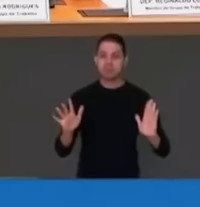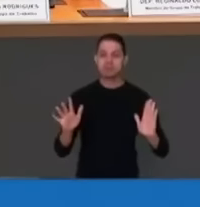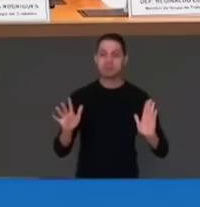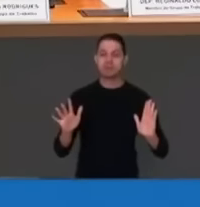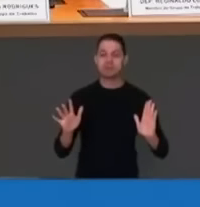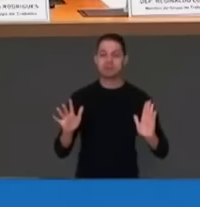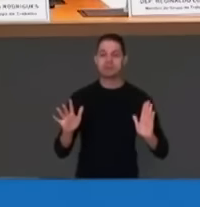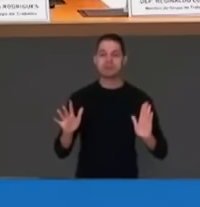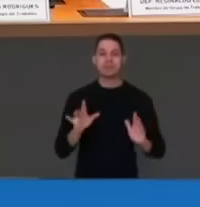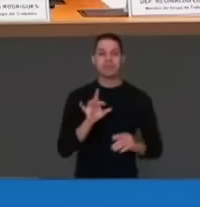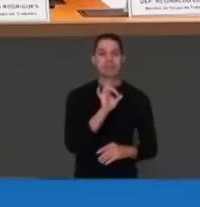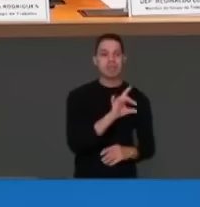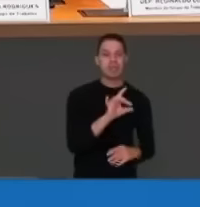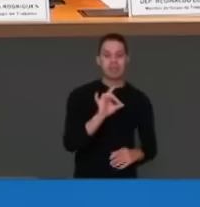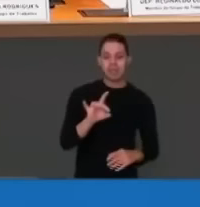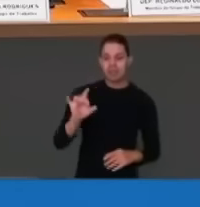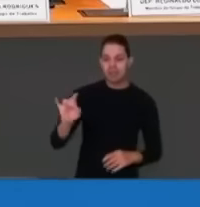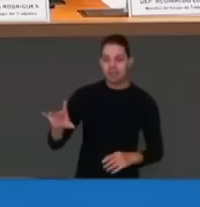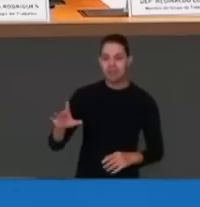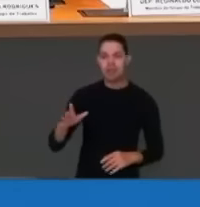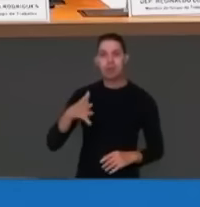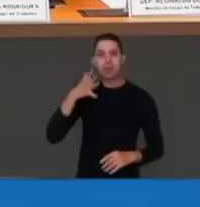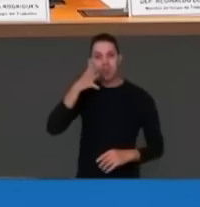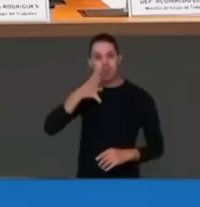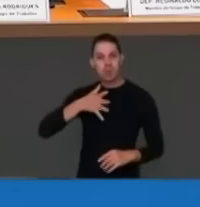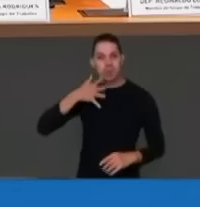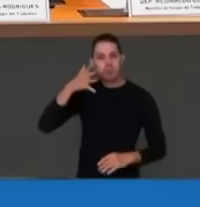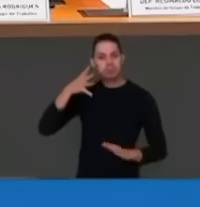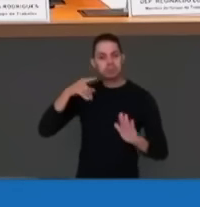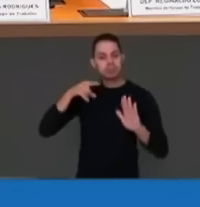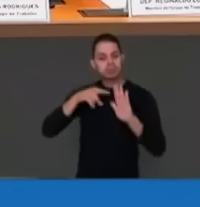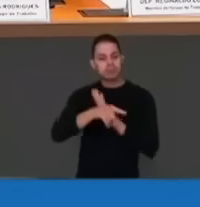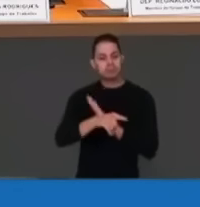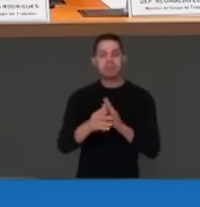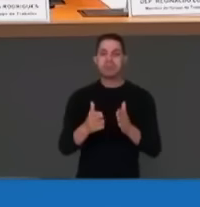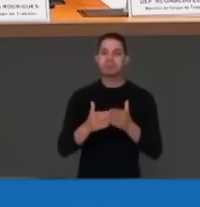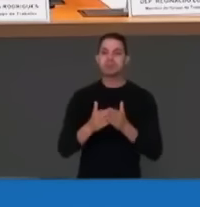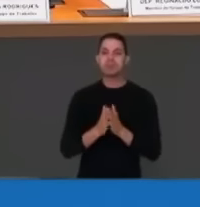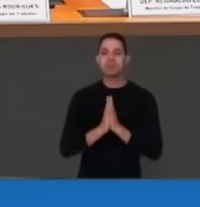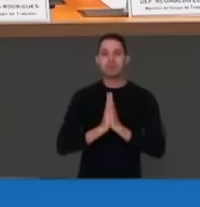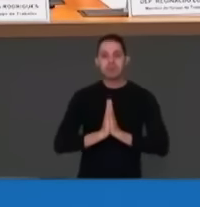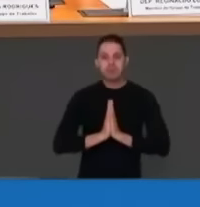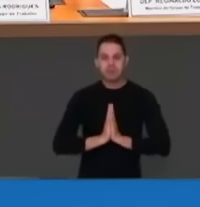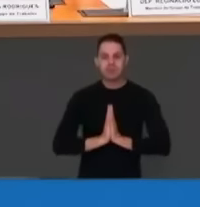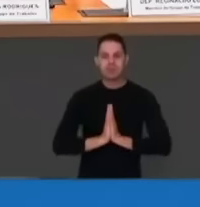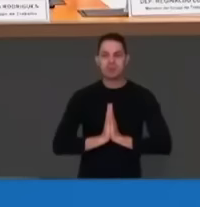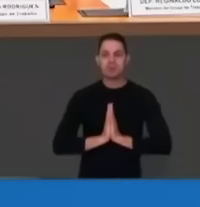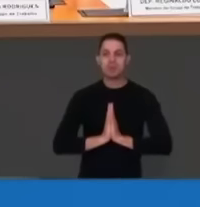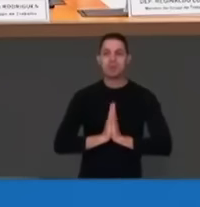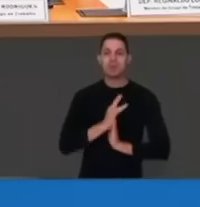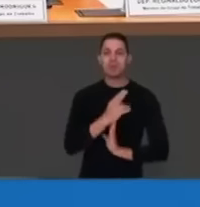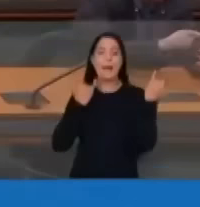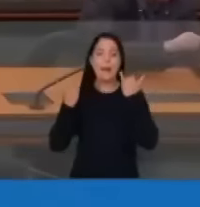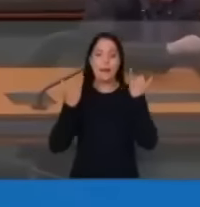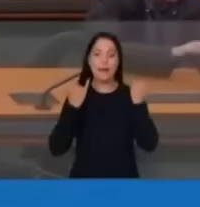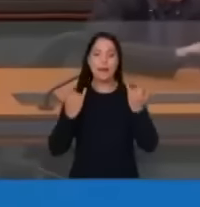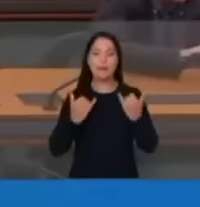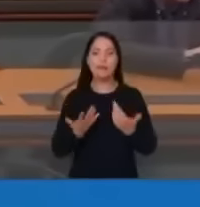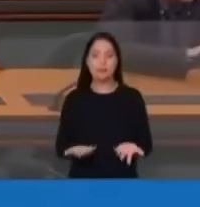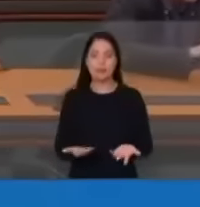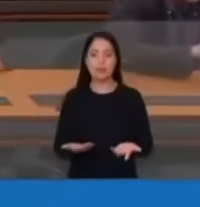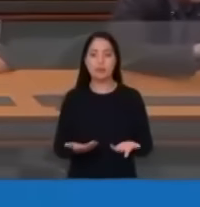falece E aí o que que faz o estado pega mais um pouco 4% 88% dependendo do estado em que você vive já tinha dado